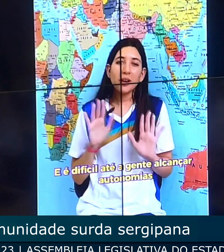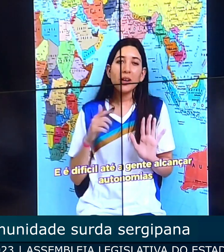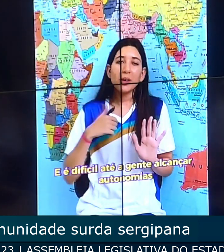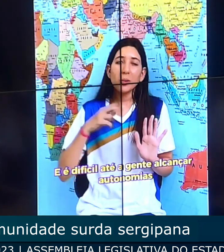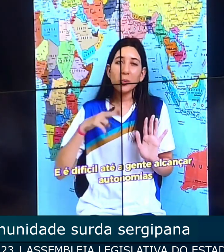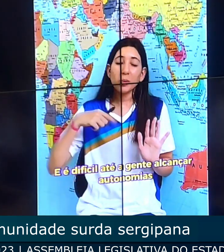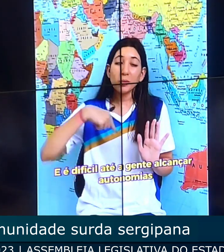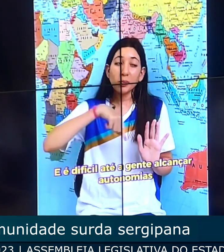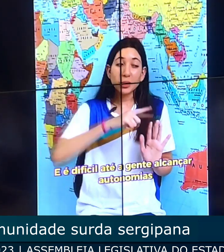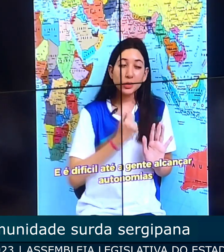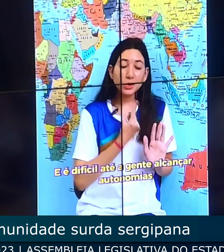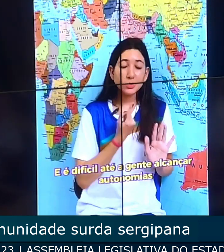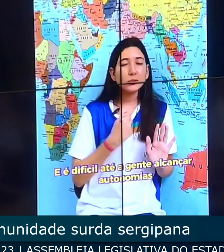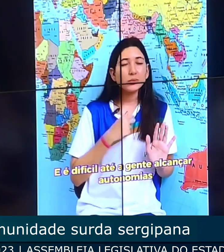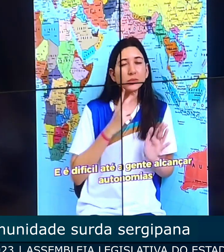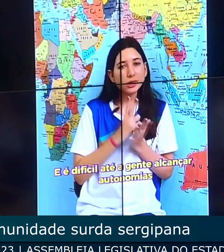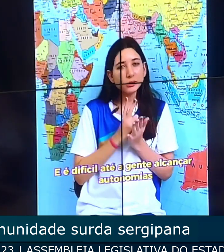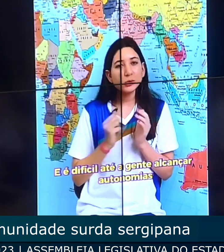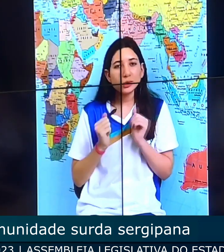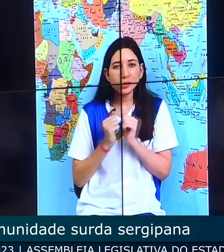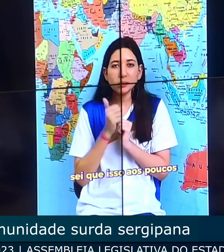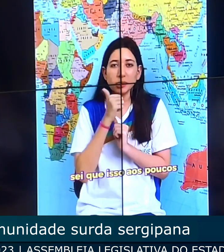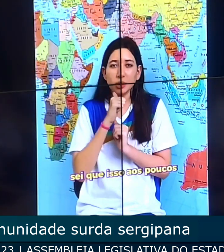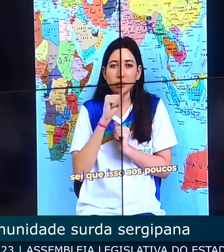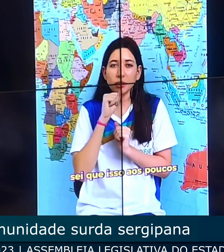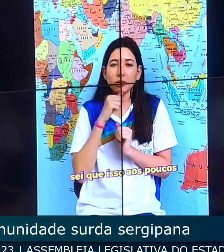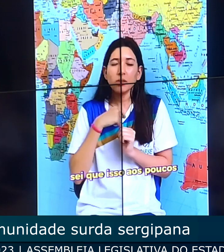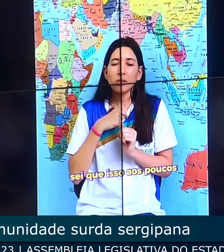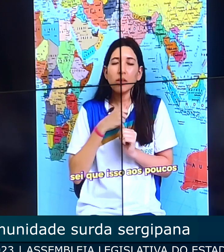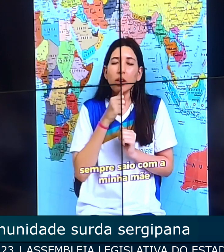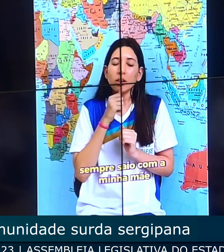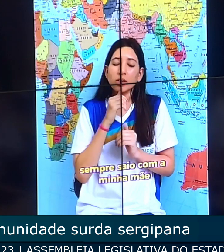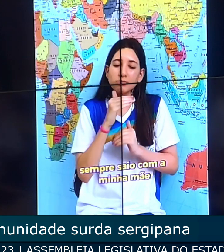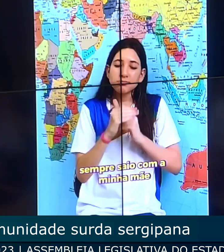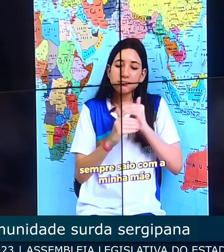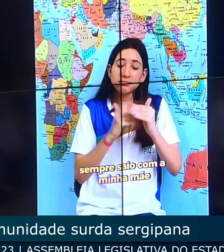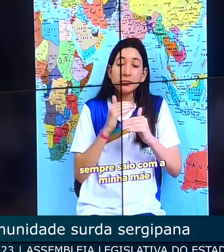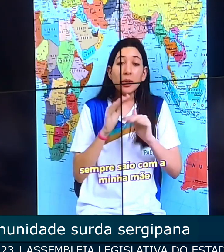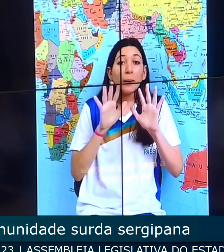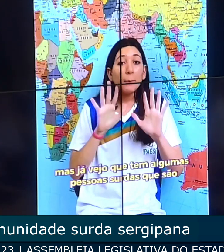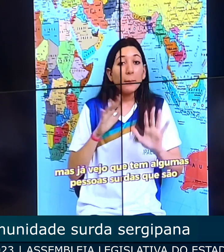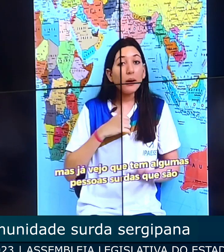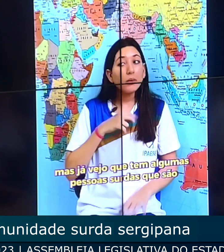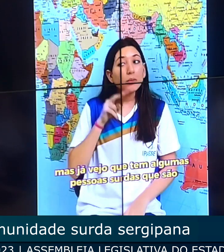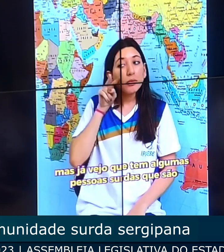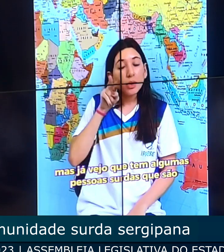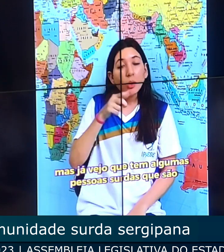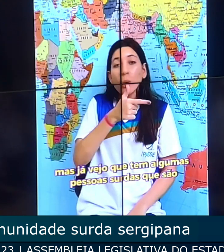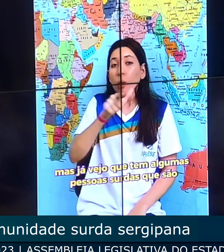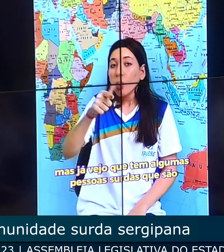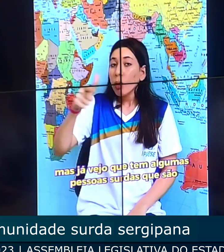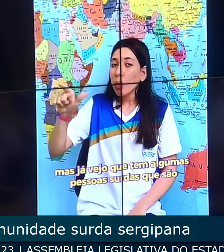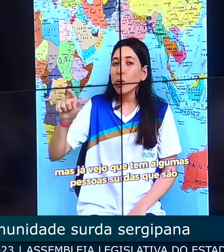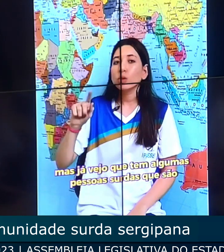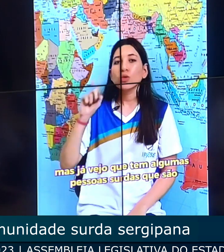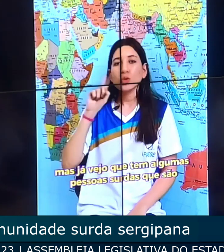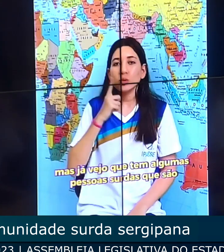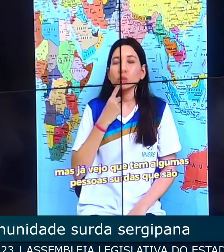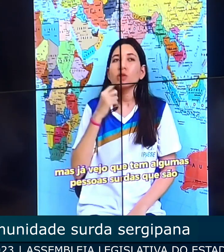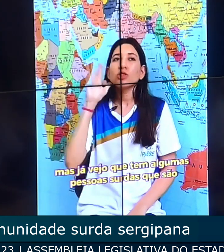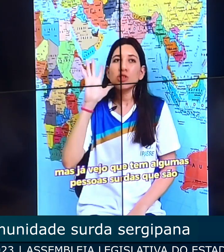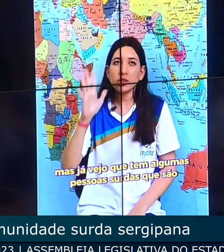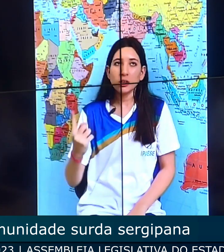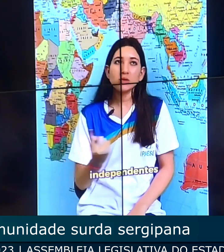E é difícil até a gente alcançar a autonomia, sei que isso aos poucos, sempre saio com a minha mãe, mas já vejo que tem algumas pessoas surdas